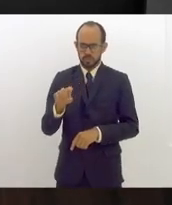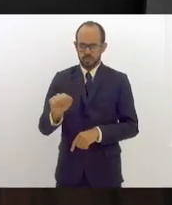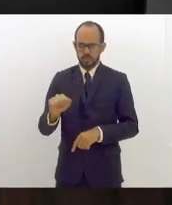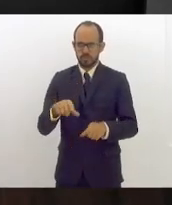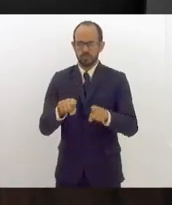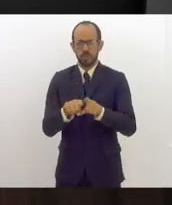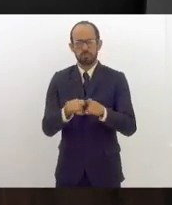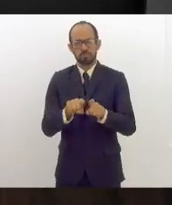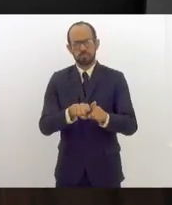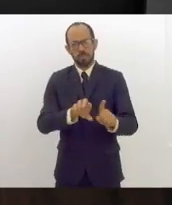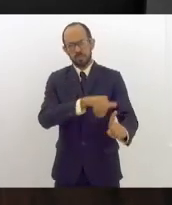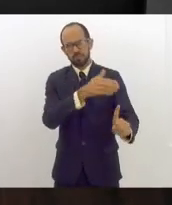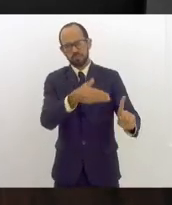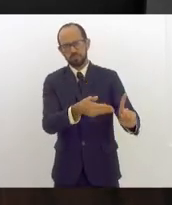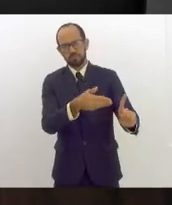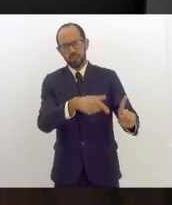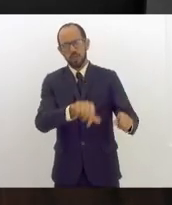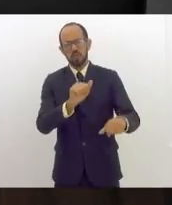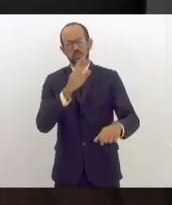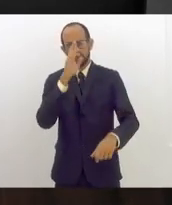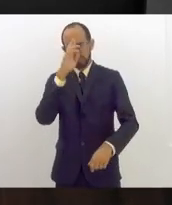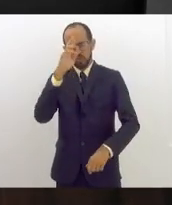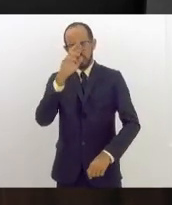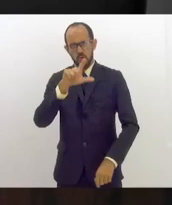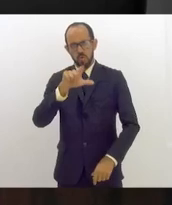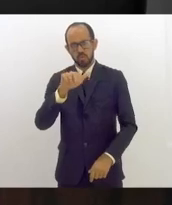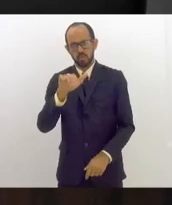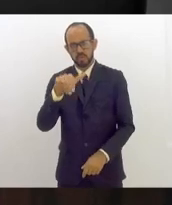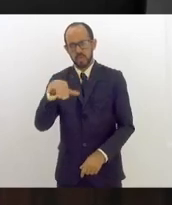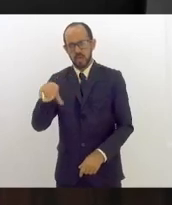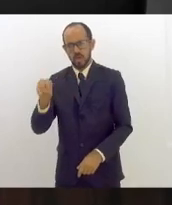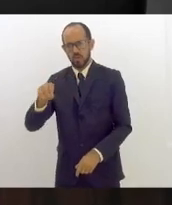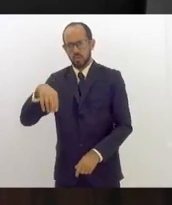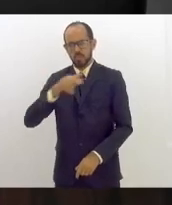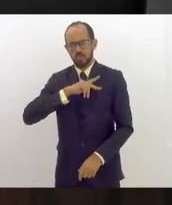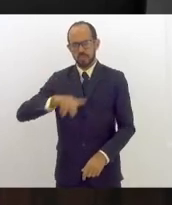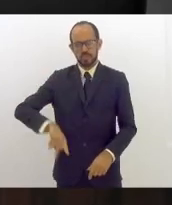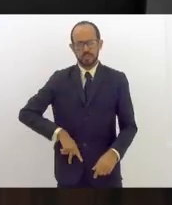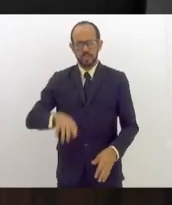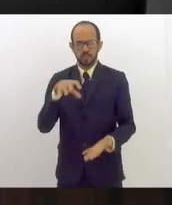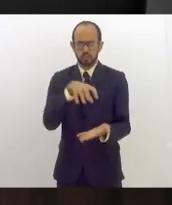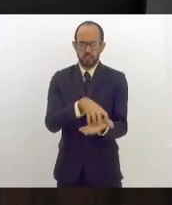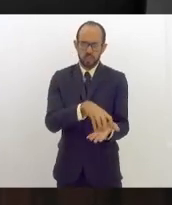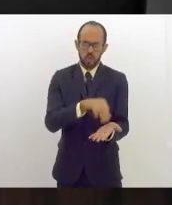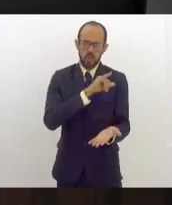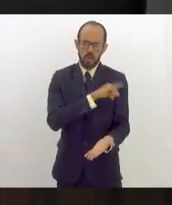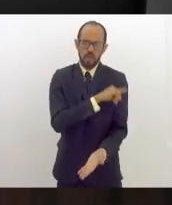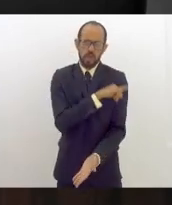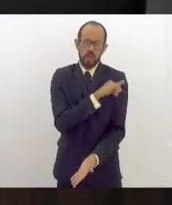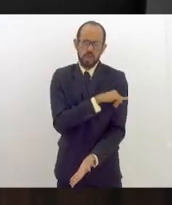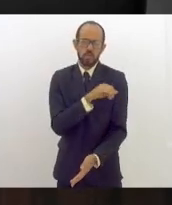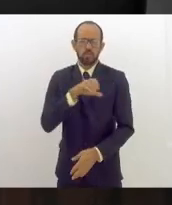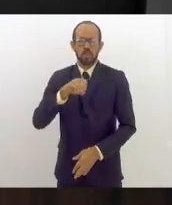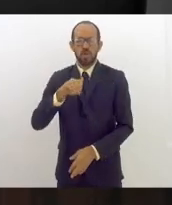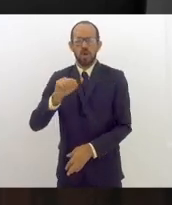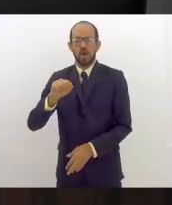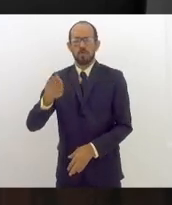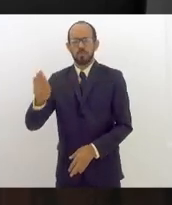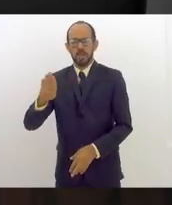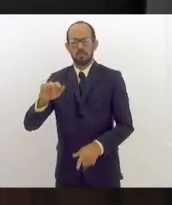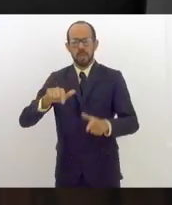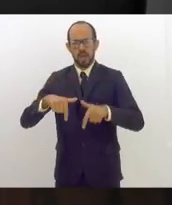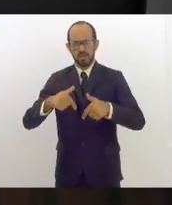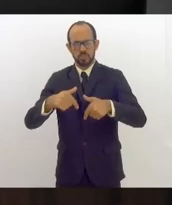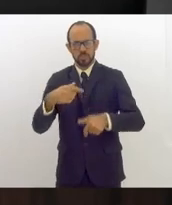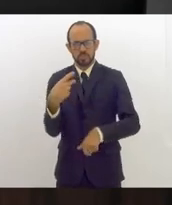ao senhor Luciano Bandeira Arantes presidente da Seccional Rio de Janeiro da ordem das Advogados do Brasil por sua atuação